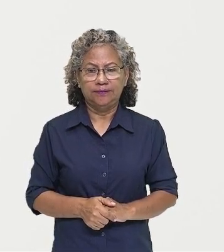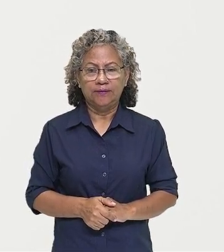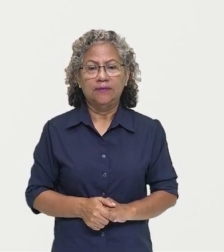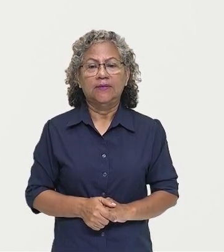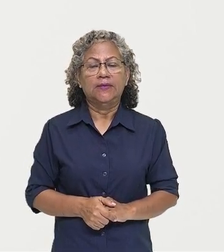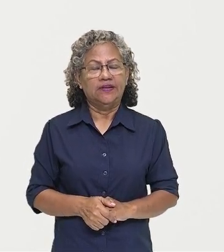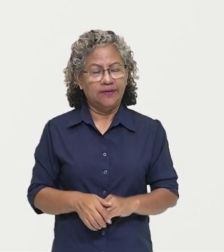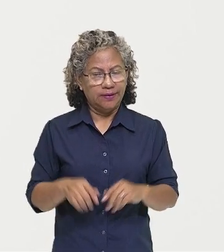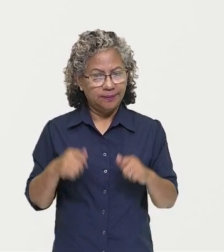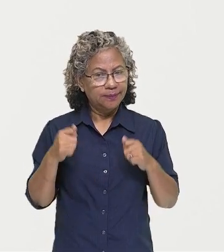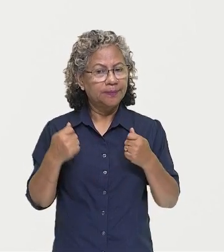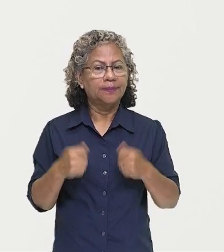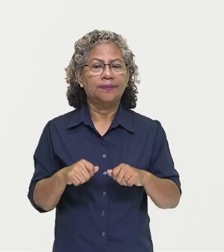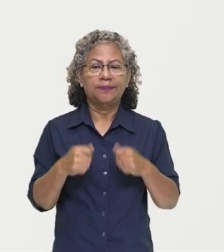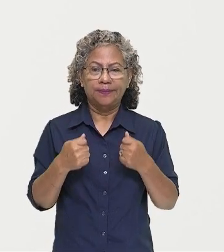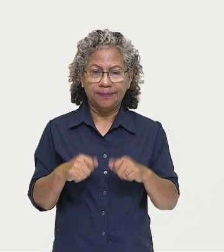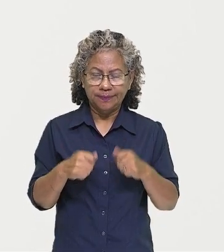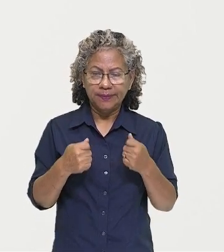preciso daqui, ó,